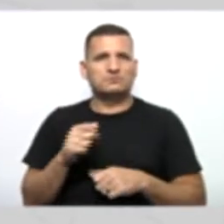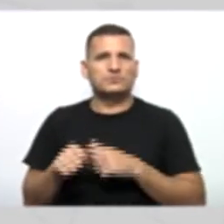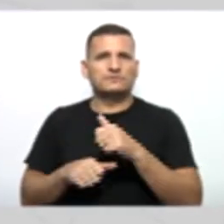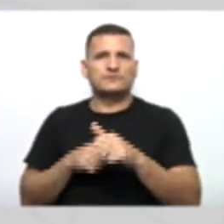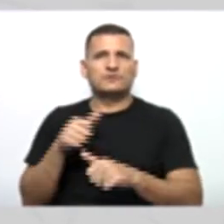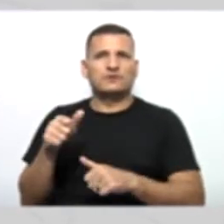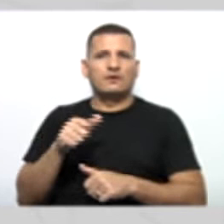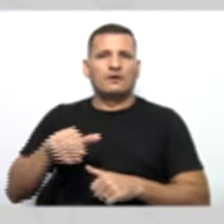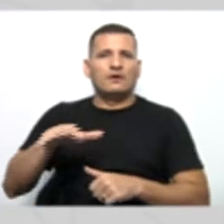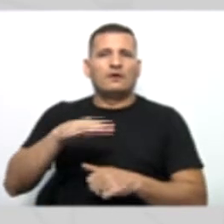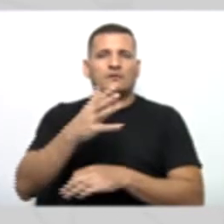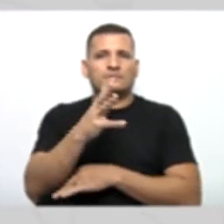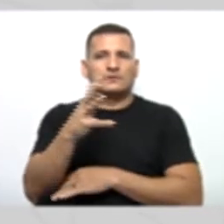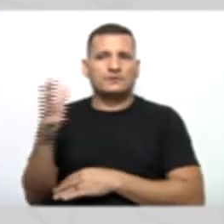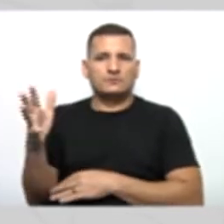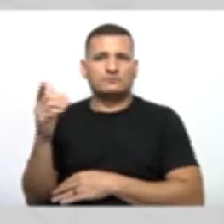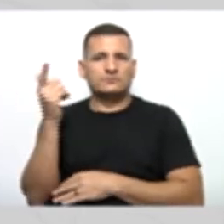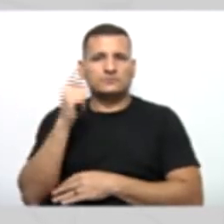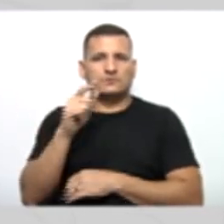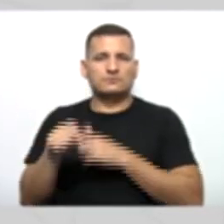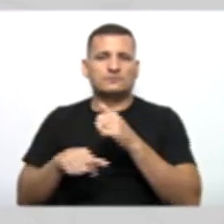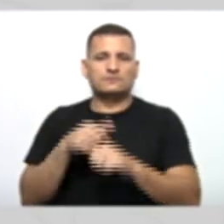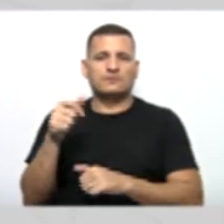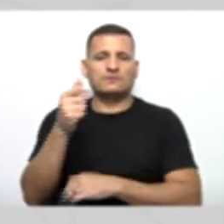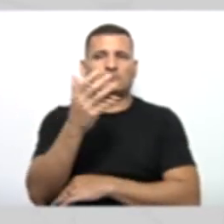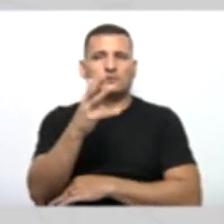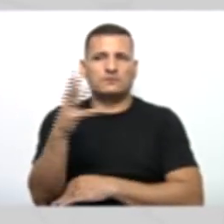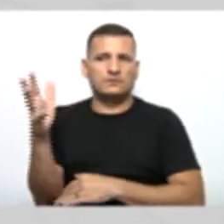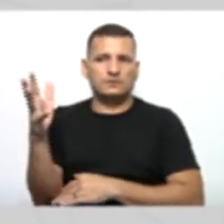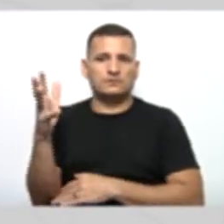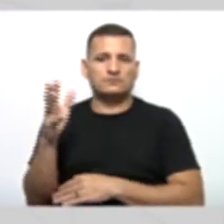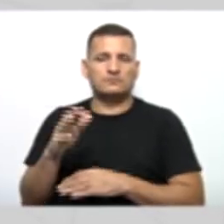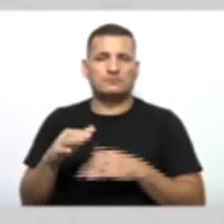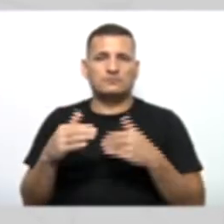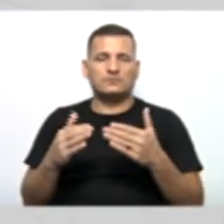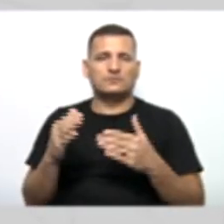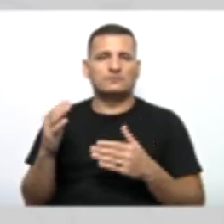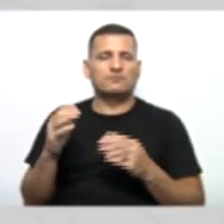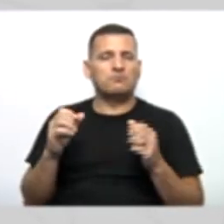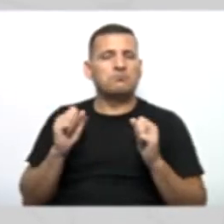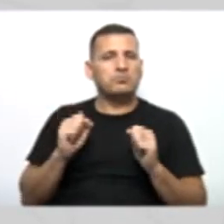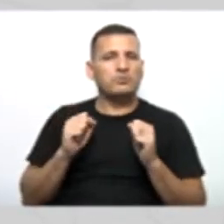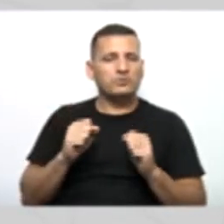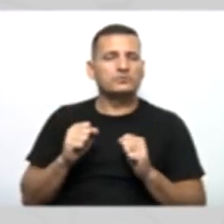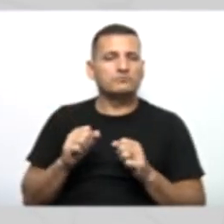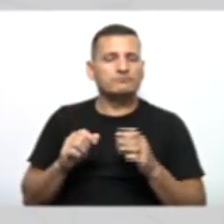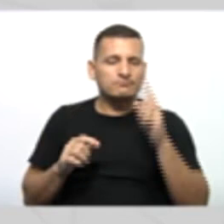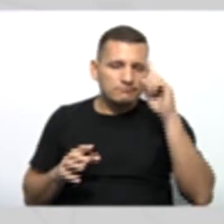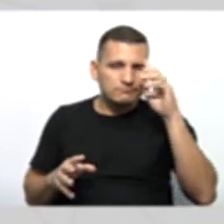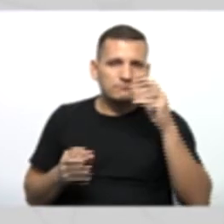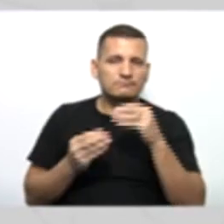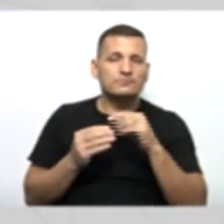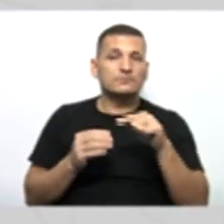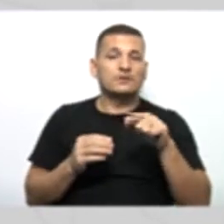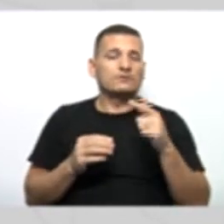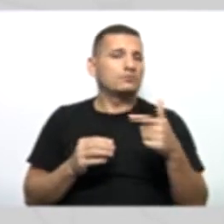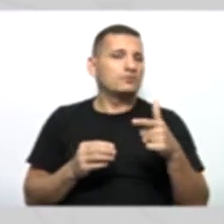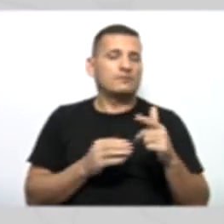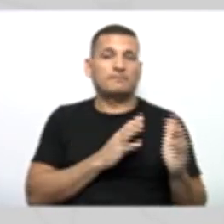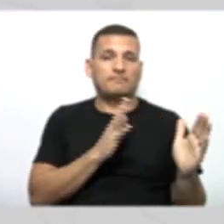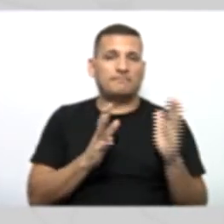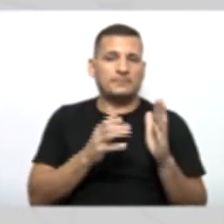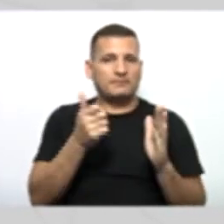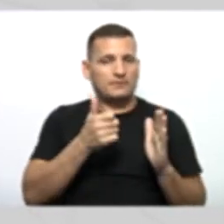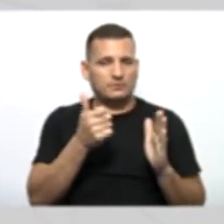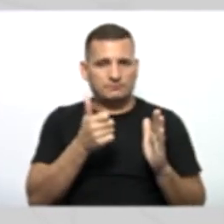Como ele já consegue fazer uma modificação muito grande do meio ambiente, nós podemos concluir que ele não se encontra no primeiro estágio. Afinal, no